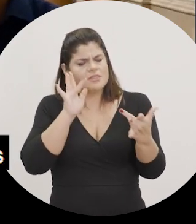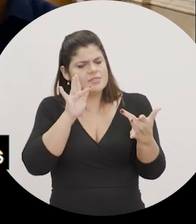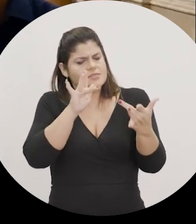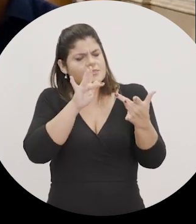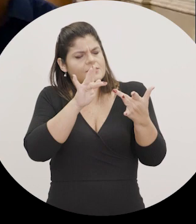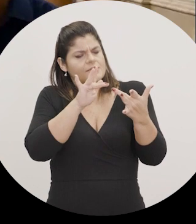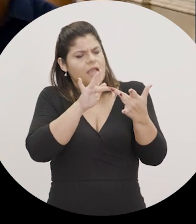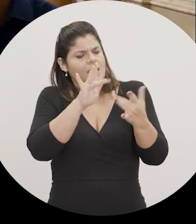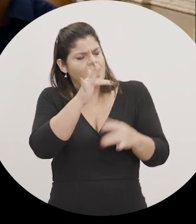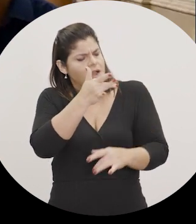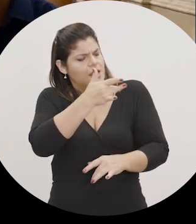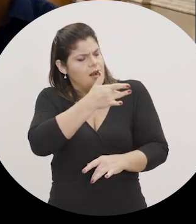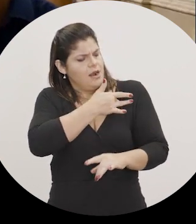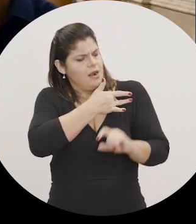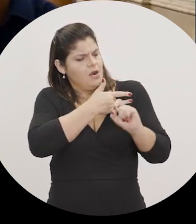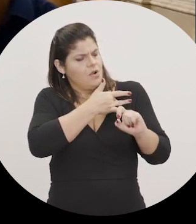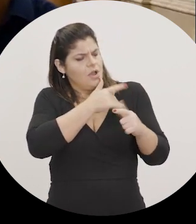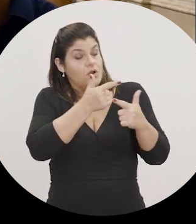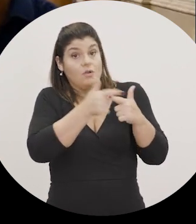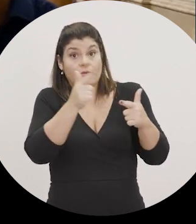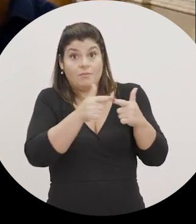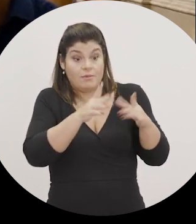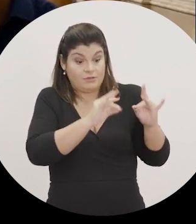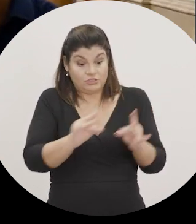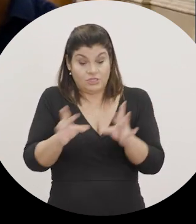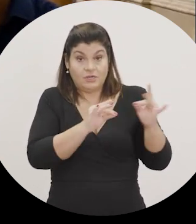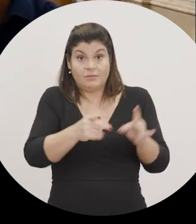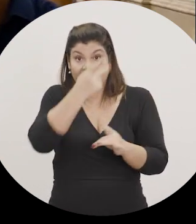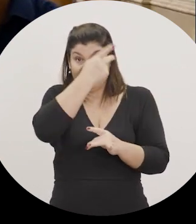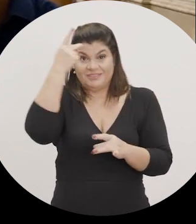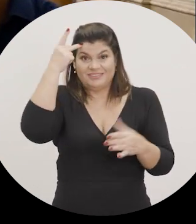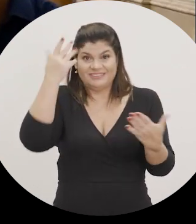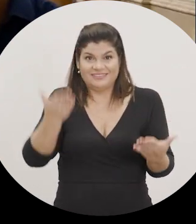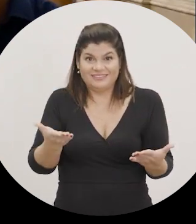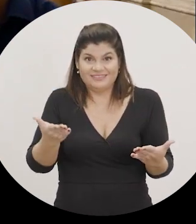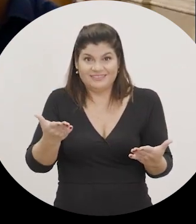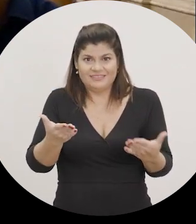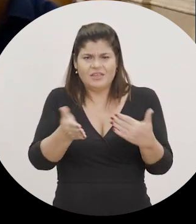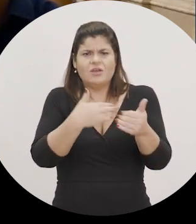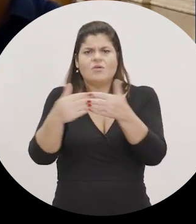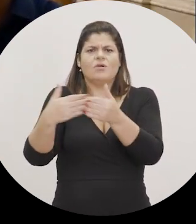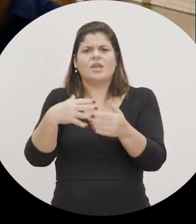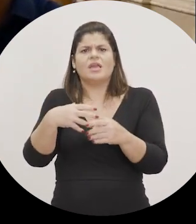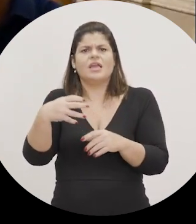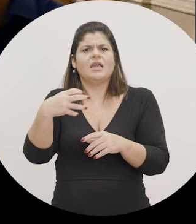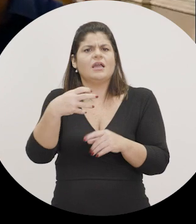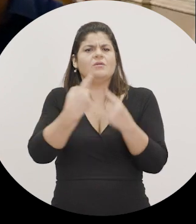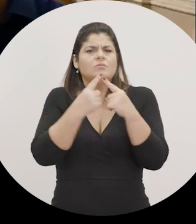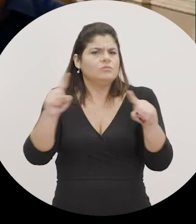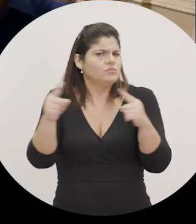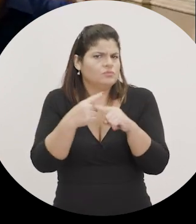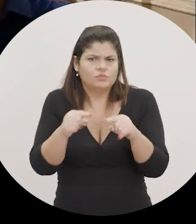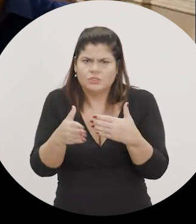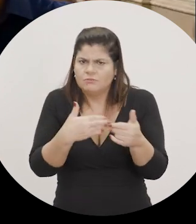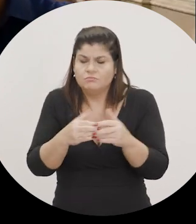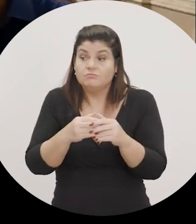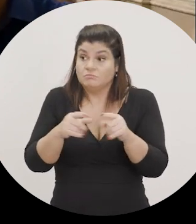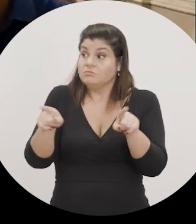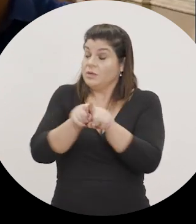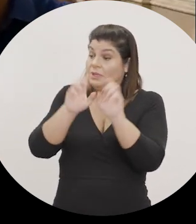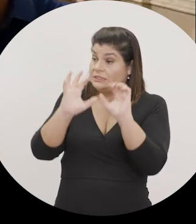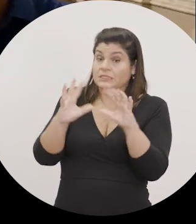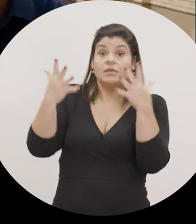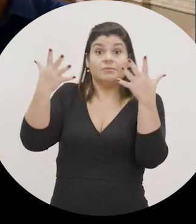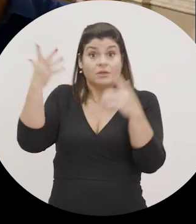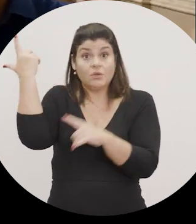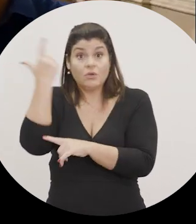que afligem as pessoas no seu dia a dia. Dessa, qualquer tipo e de celebrando, música. É. Celebrando também